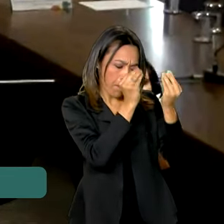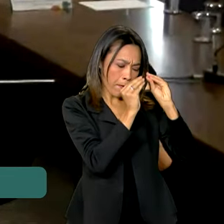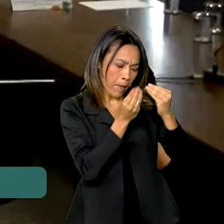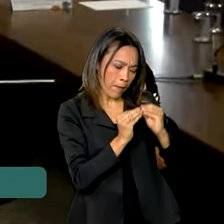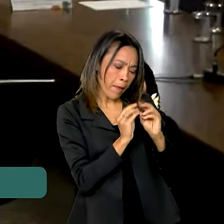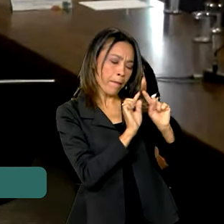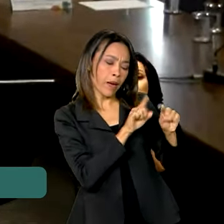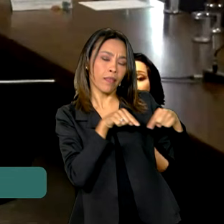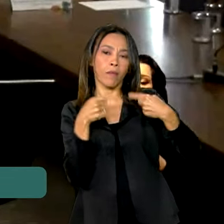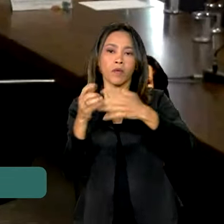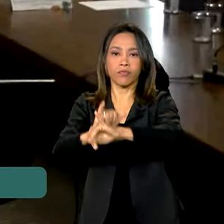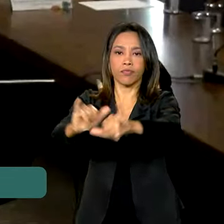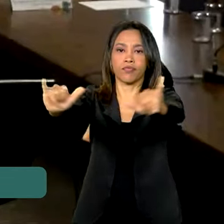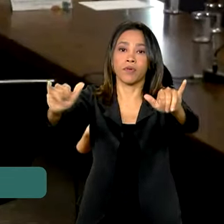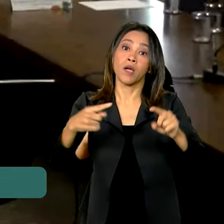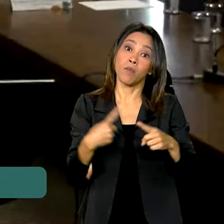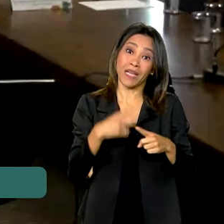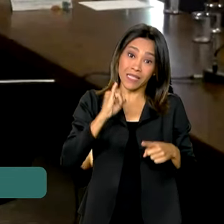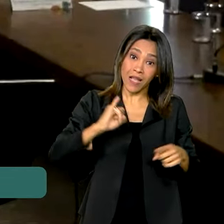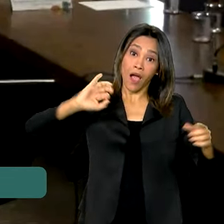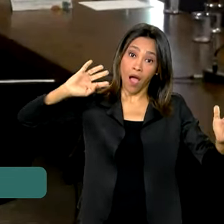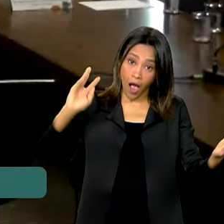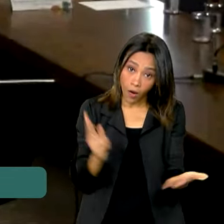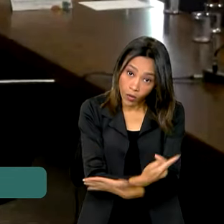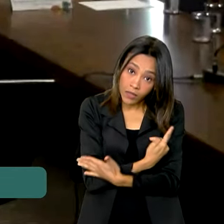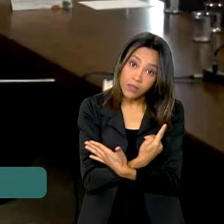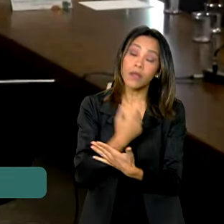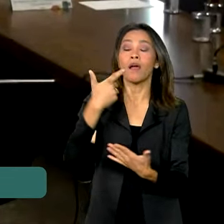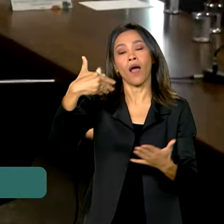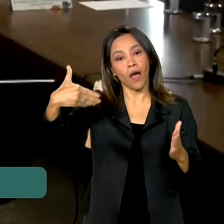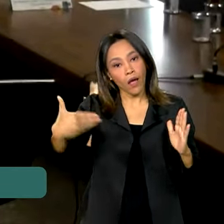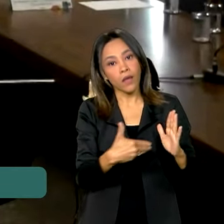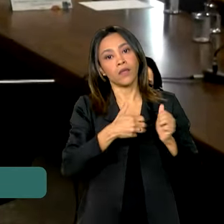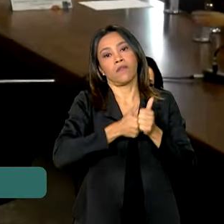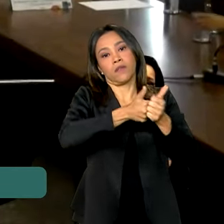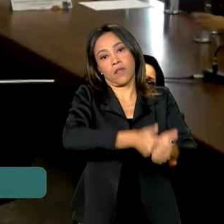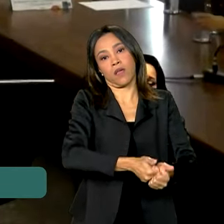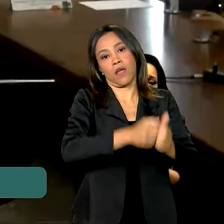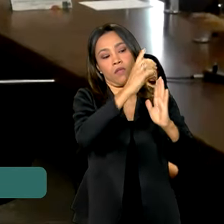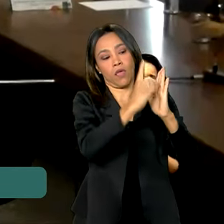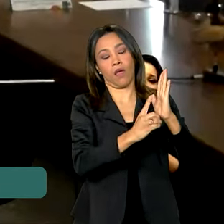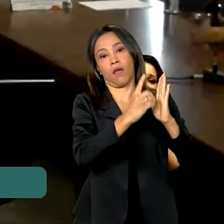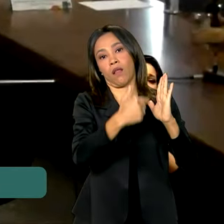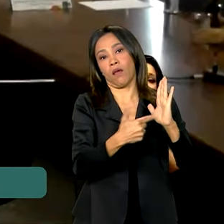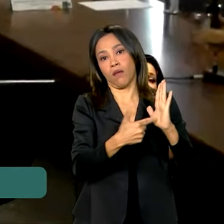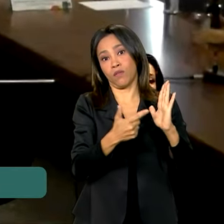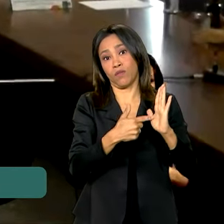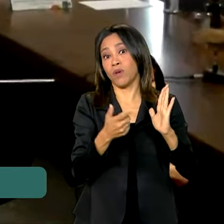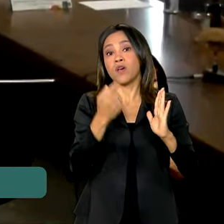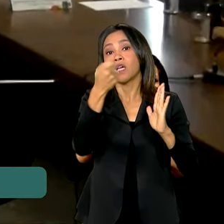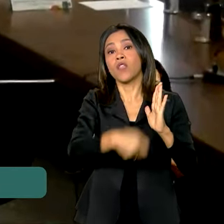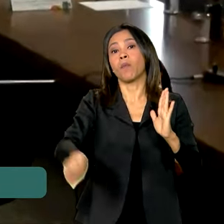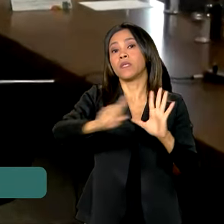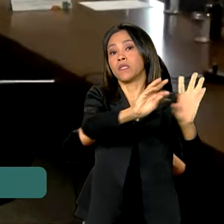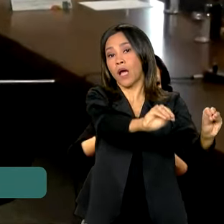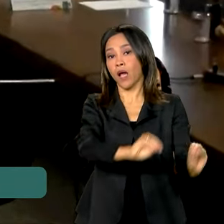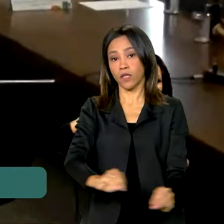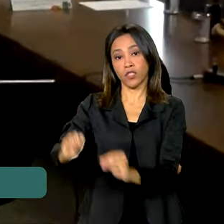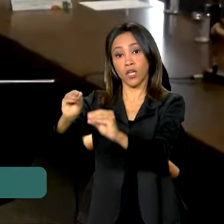ocorra algo dessa mesma magnitude, gente tenha uma solução e não precise adiar a prova como ocorreu no dia 5